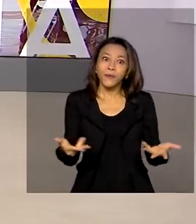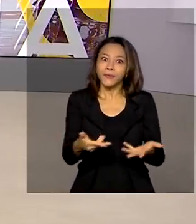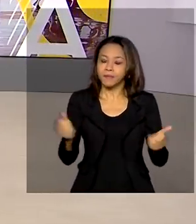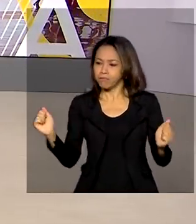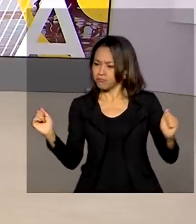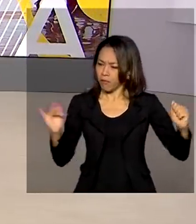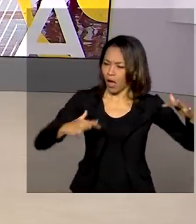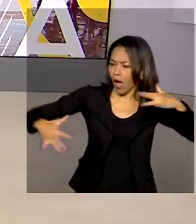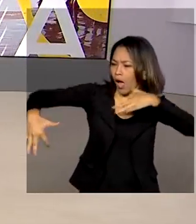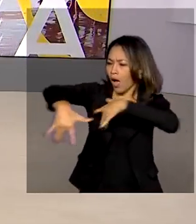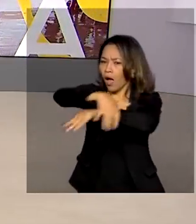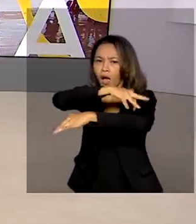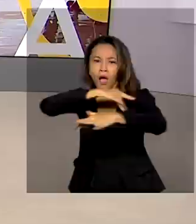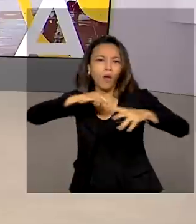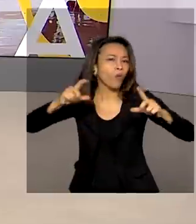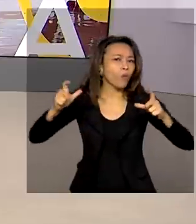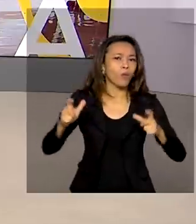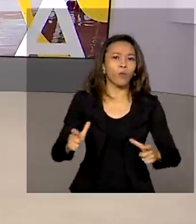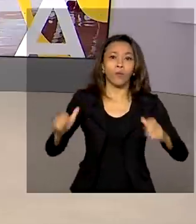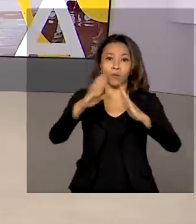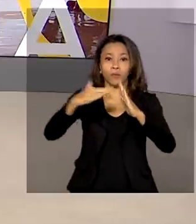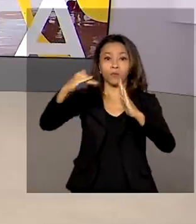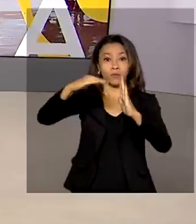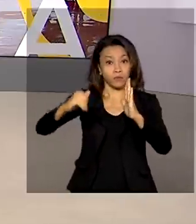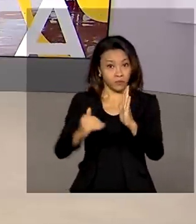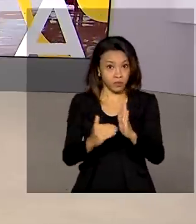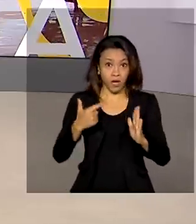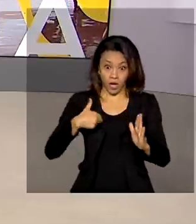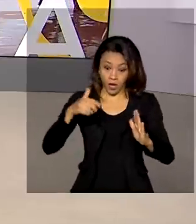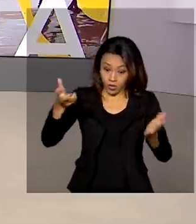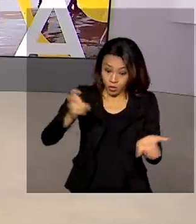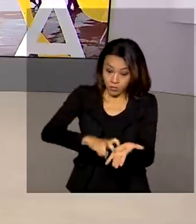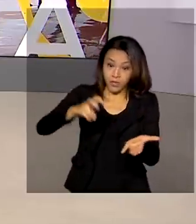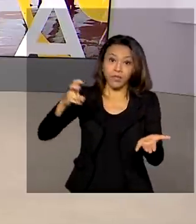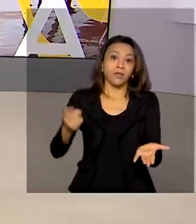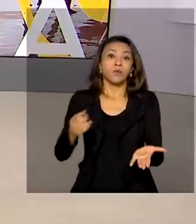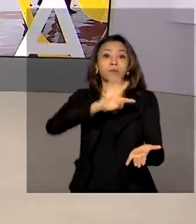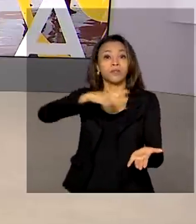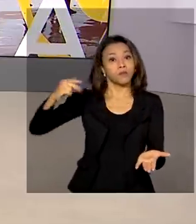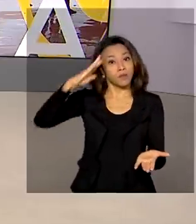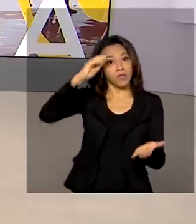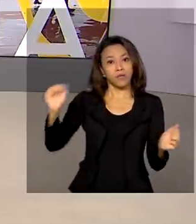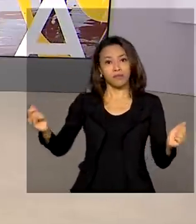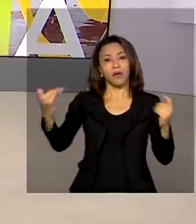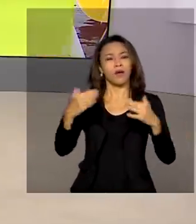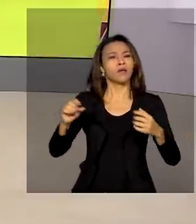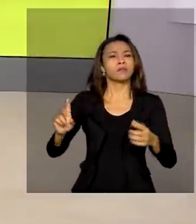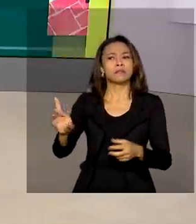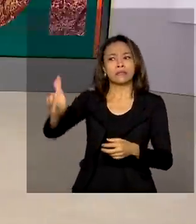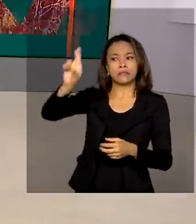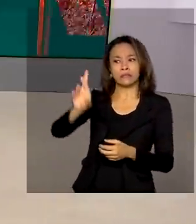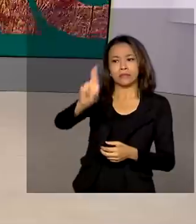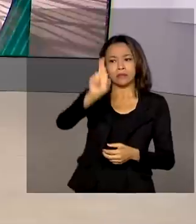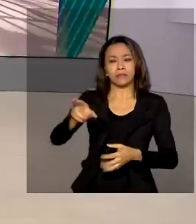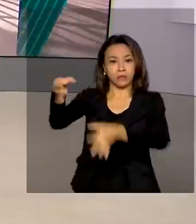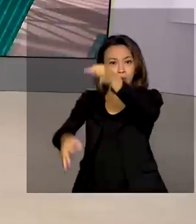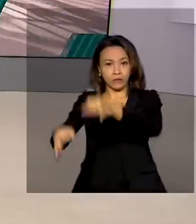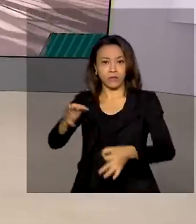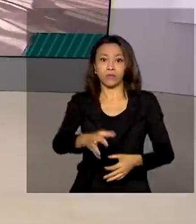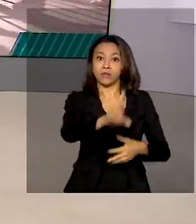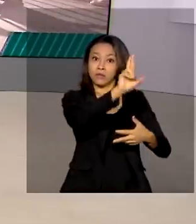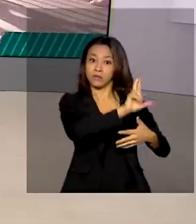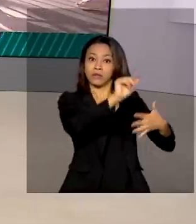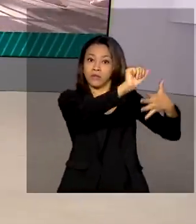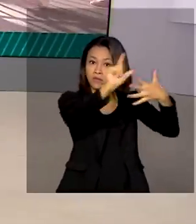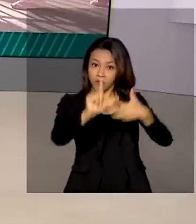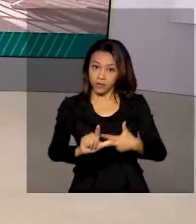movimentado no Palácio da Alvorada o presidente Jair bolsonaro se reúne agora cedo com os líderes do Judiciário e do Legislativo além de